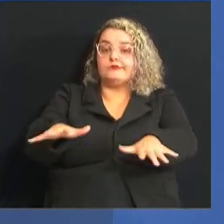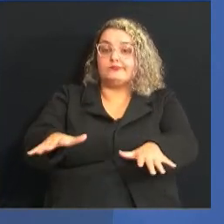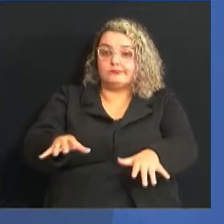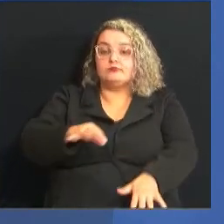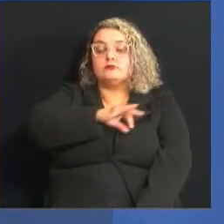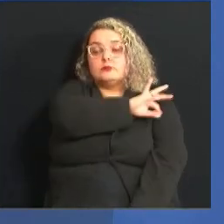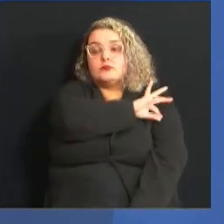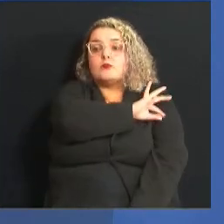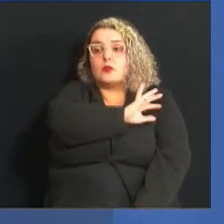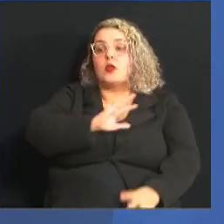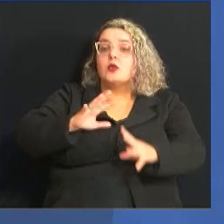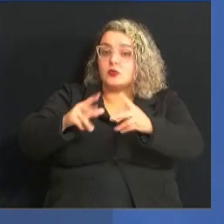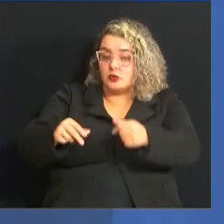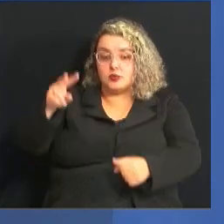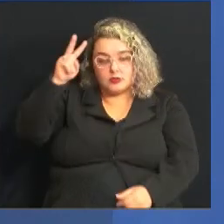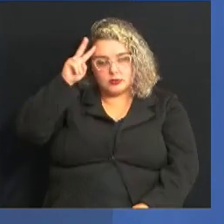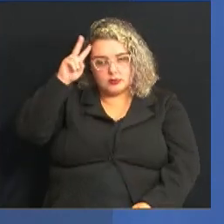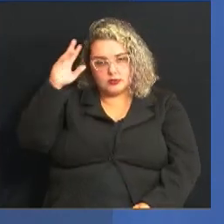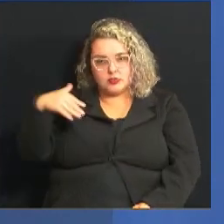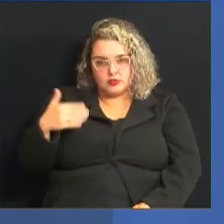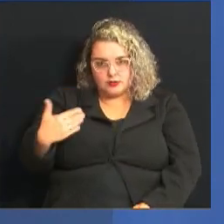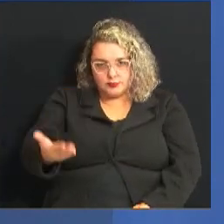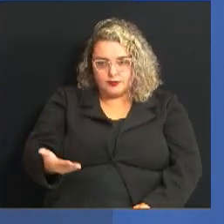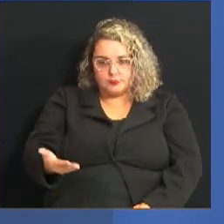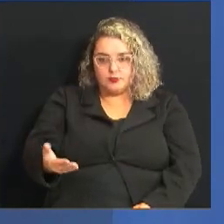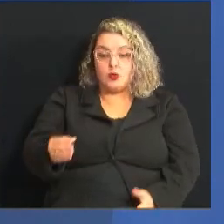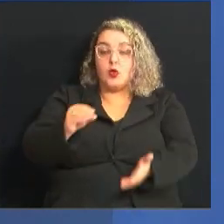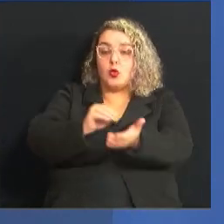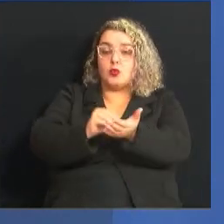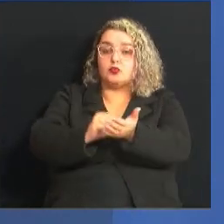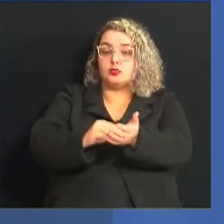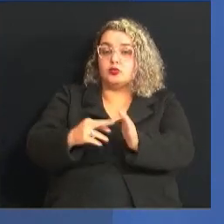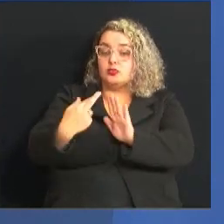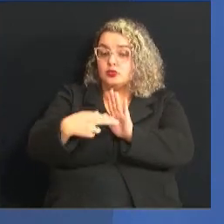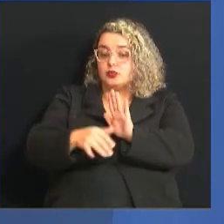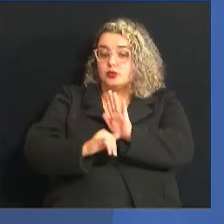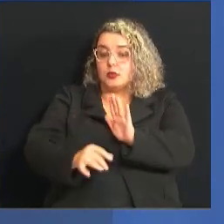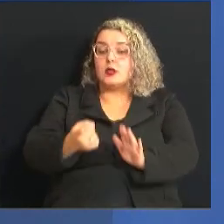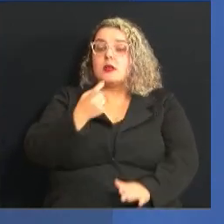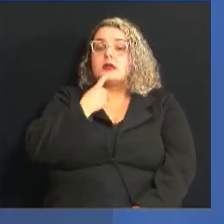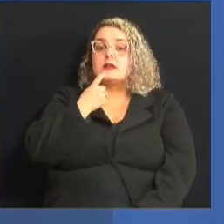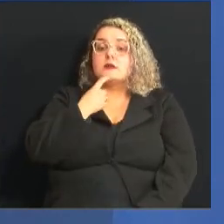as segundas-feiras. De acordo com o último relatório, Campinas soma